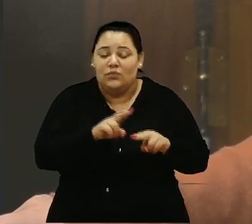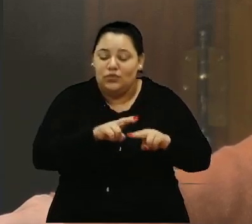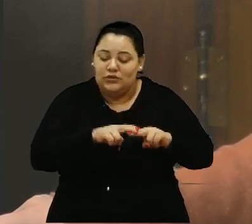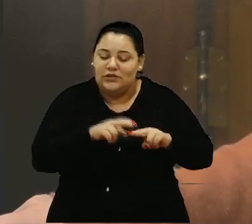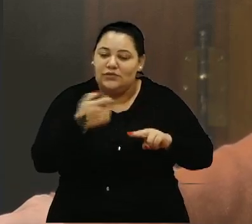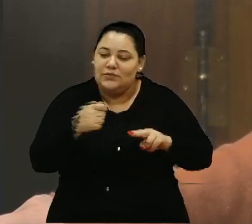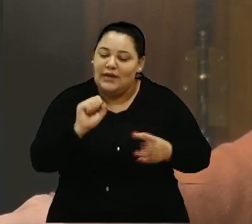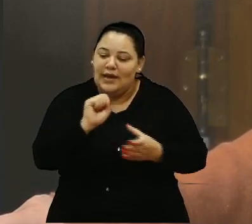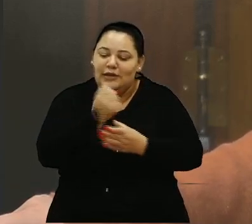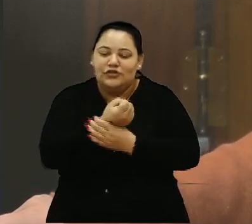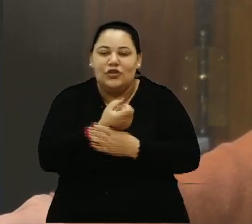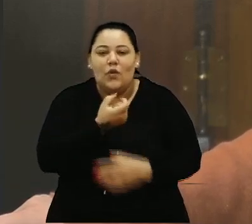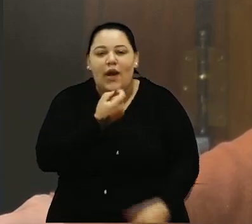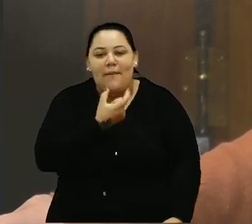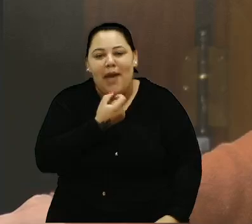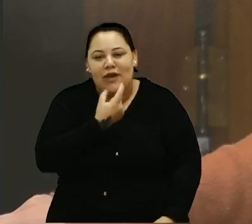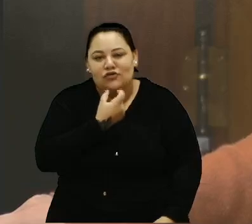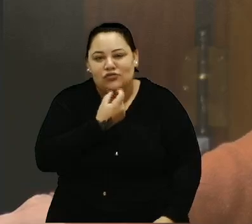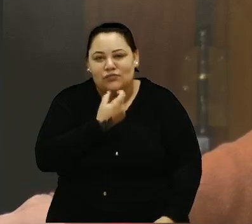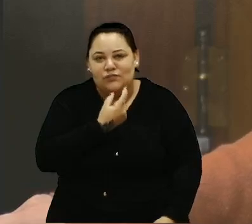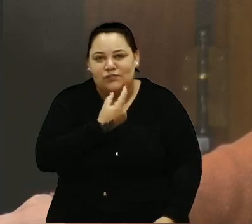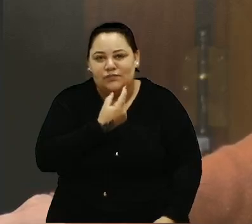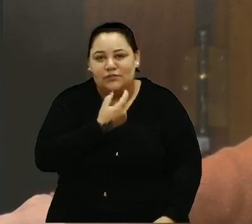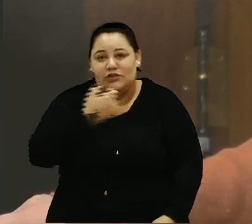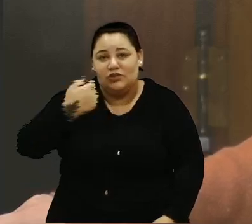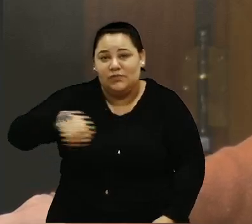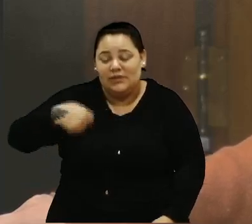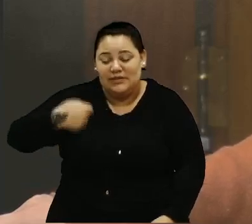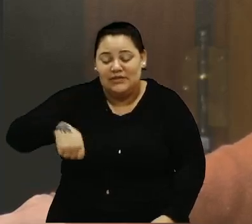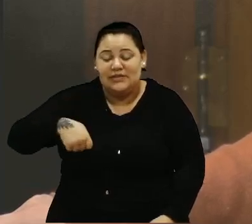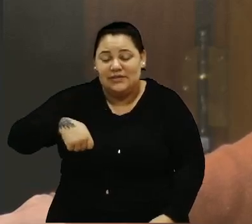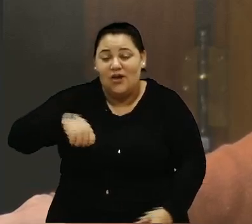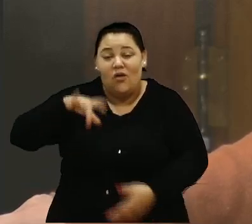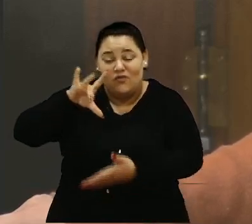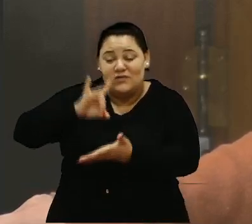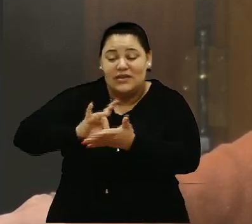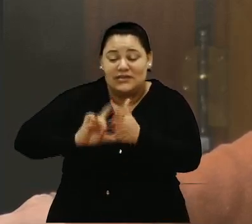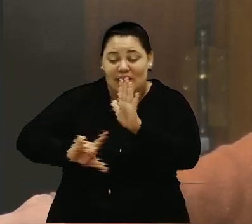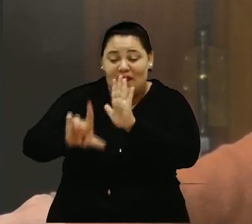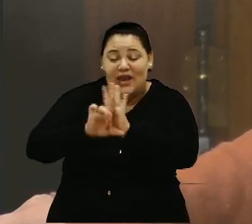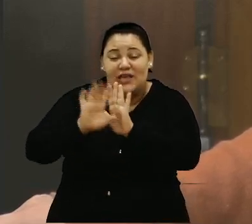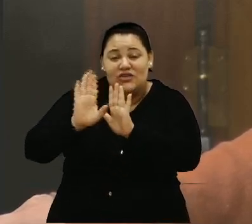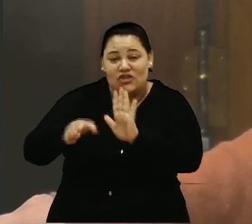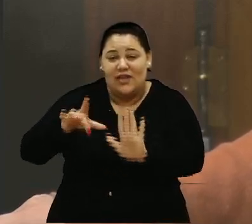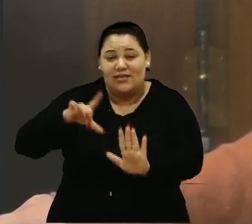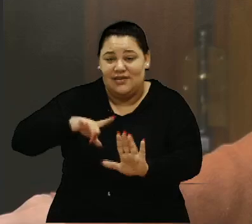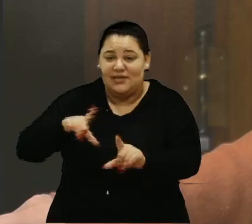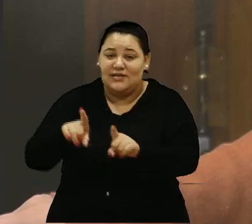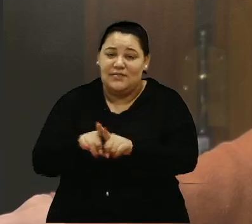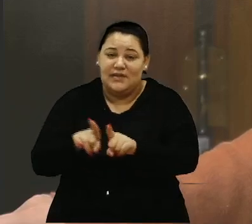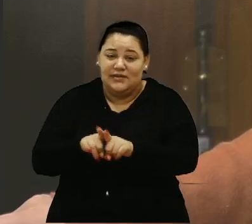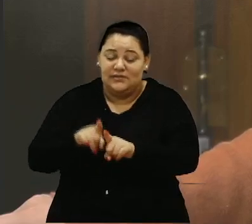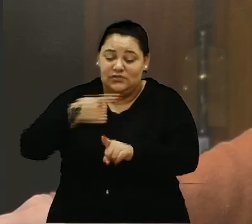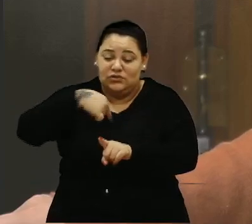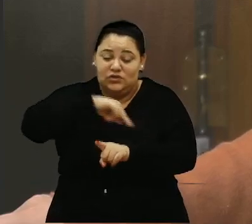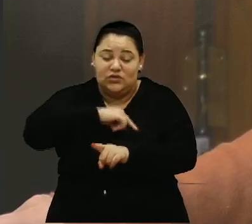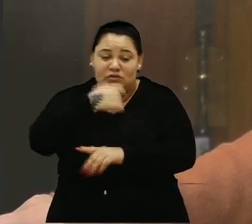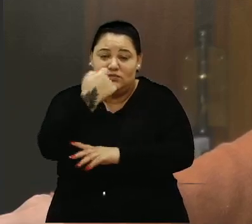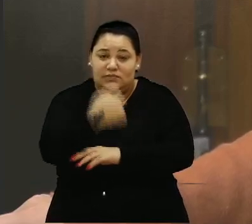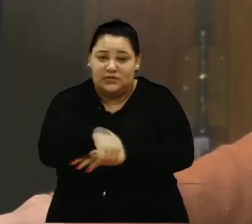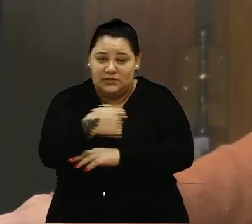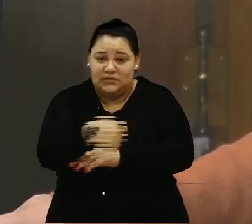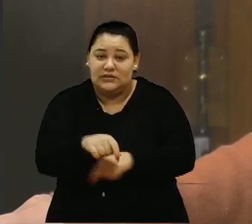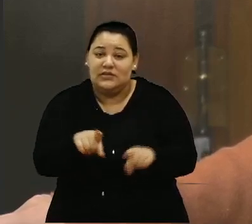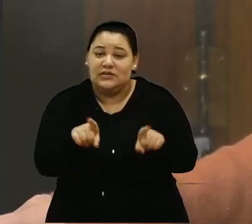dos medicamentos, a gente precisa da efetivação dessas leis que nós já temos, a gente precisa também de